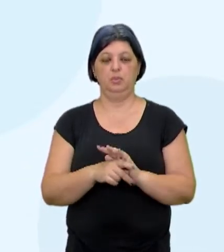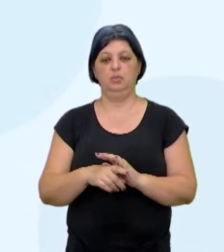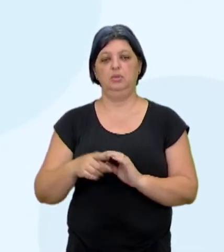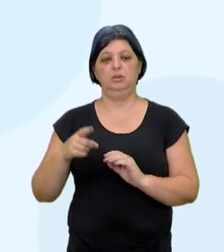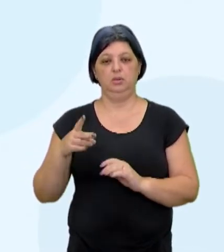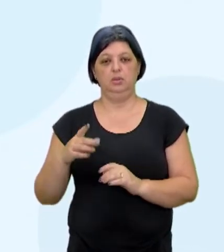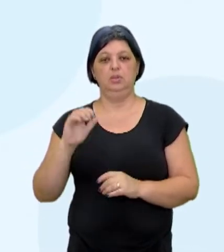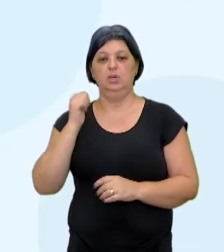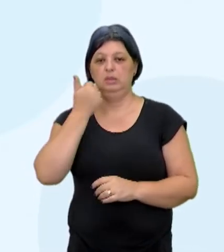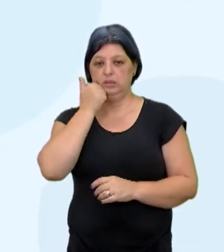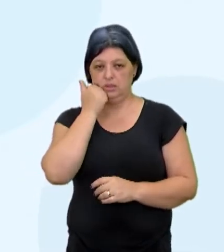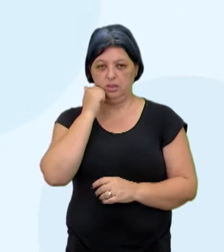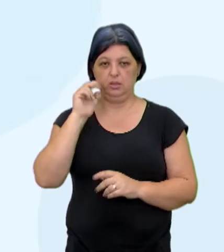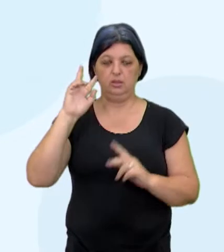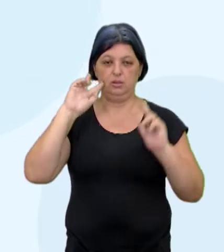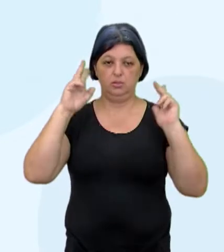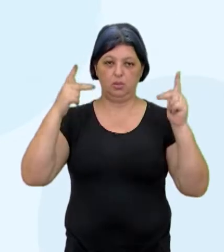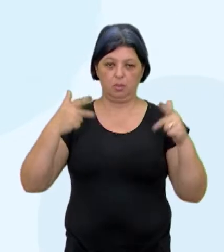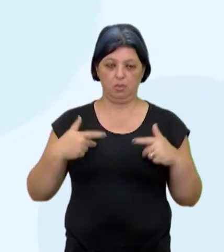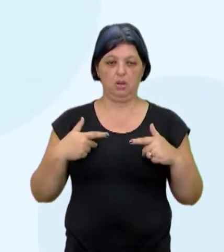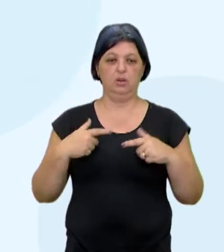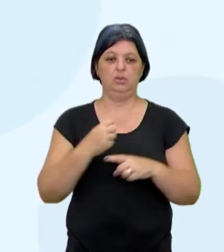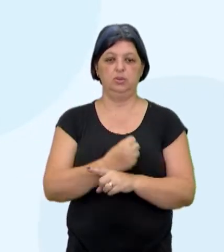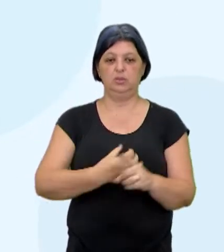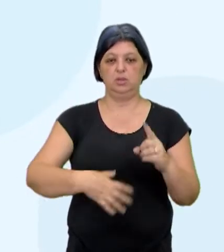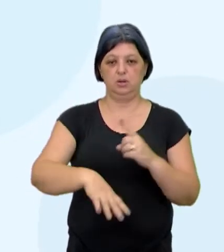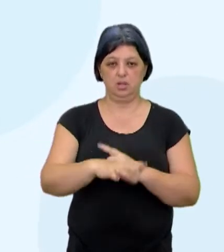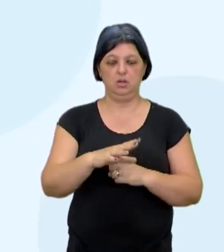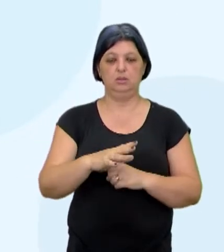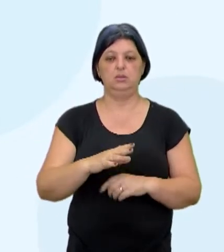Humanas Sociais e Aplicadas, 103,